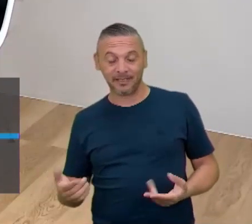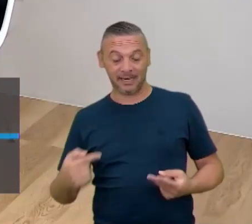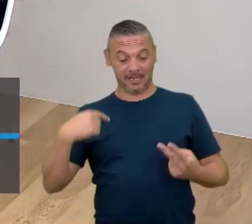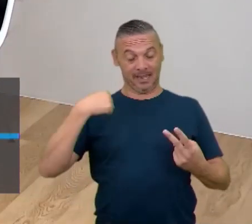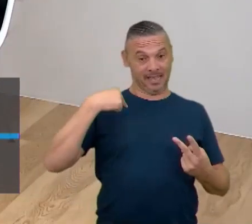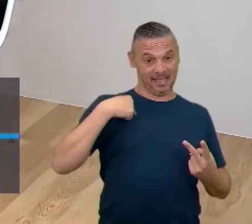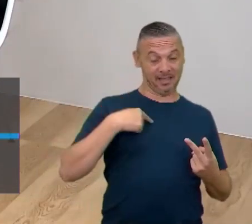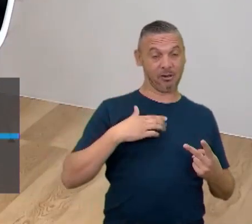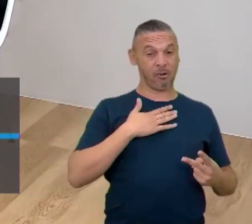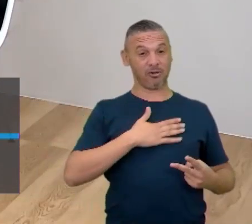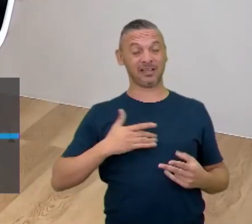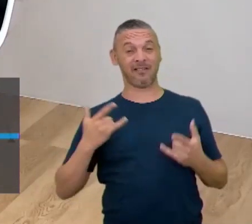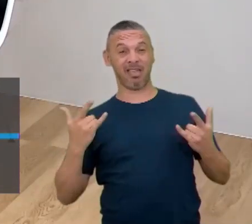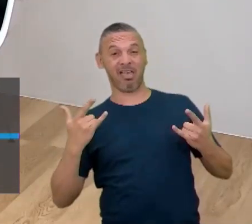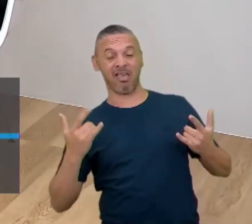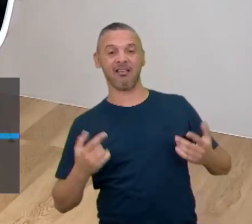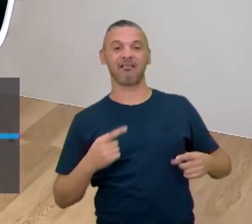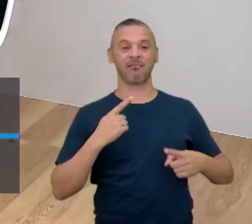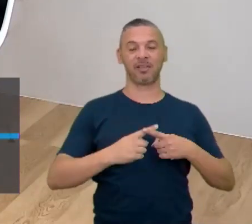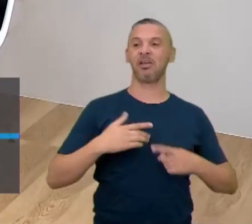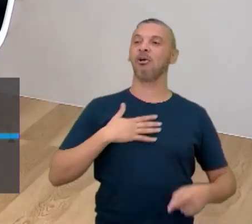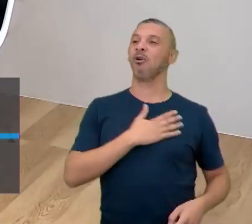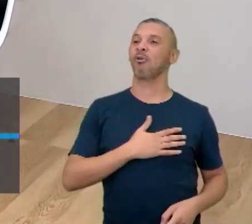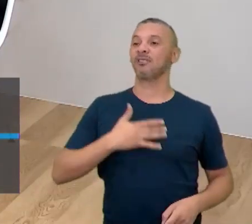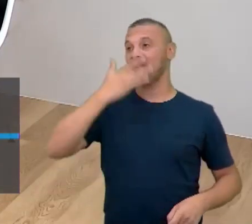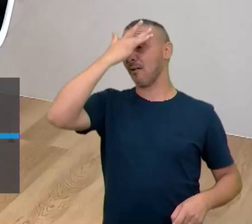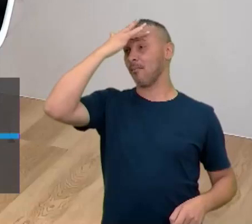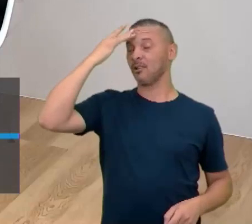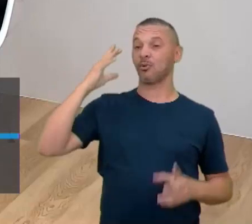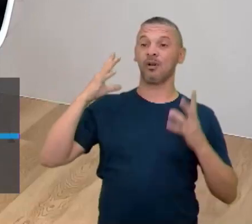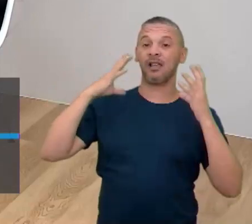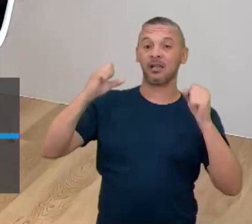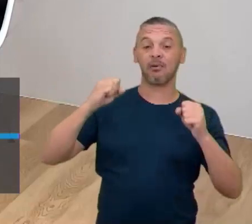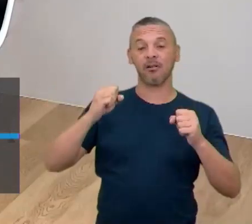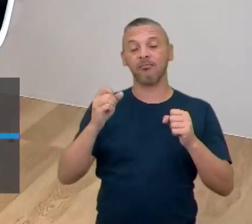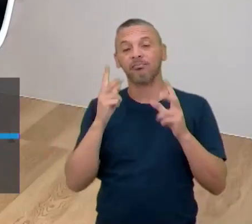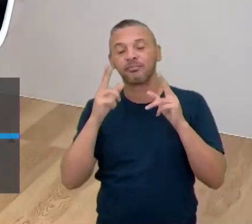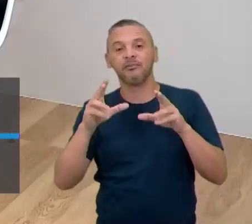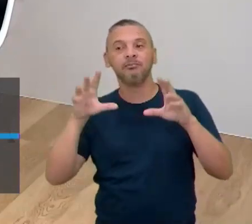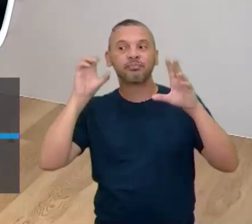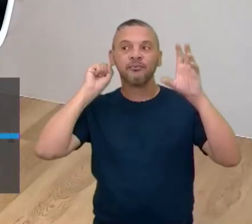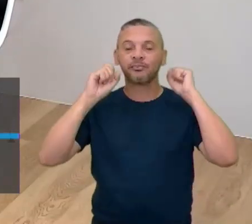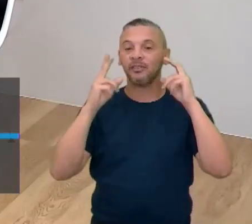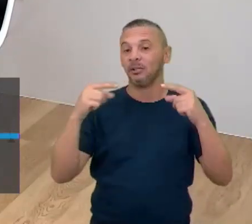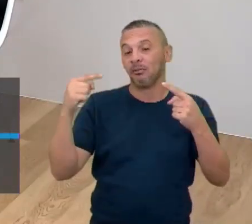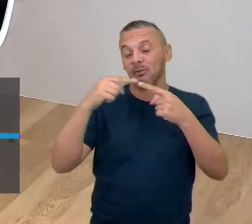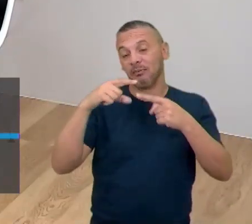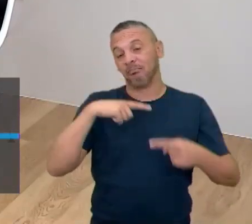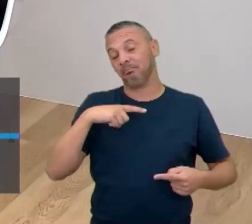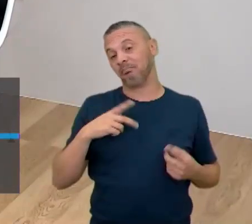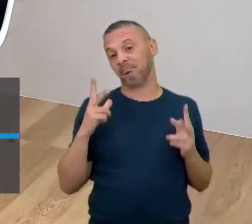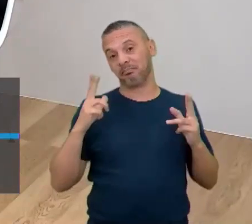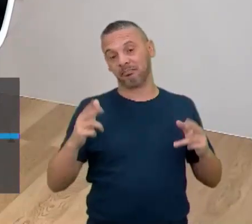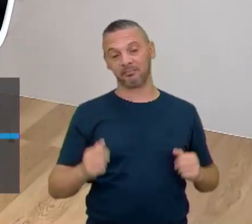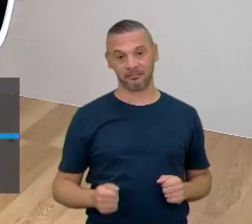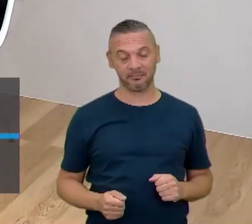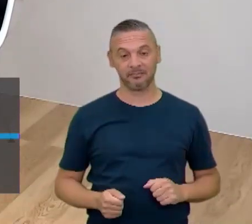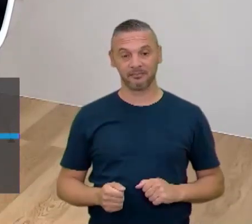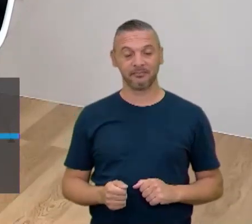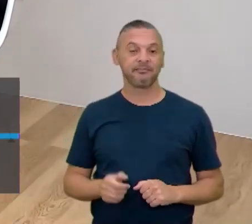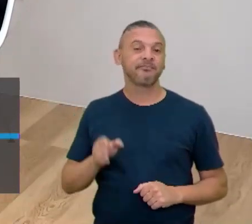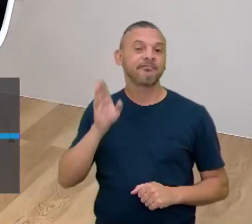exemplo, a gente ficava enchendo o saco porque a gente queria que as pessoas ouvissem. Isso, e curtissem tanto quanto a gente.